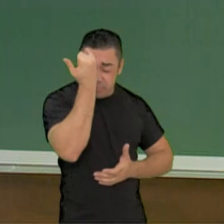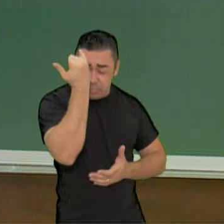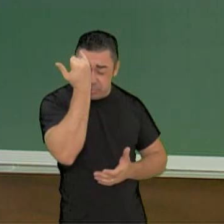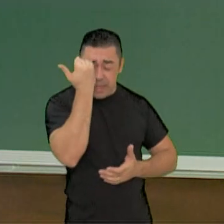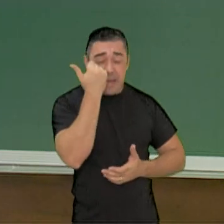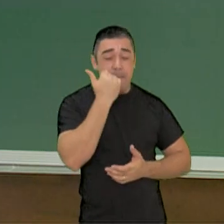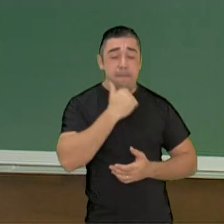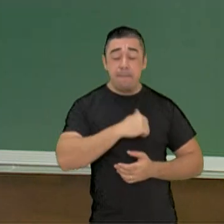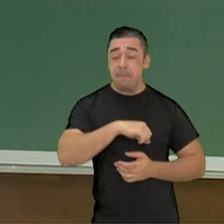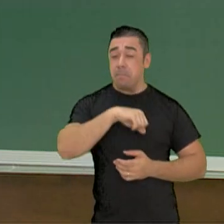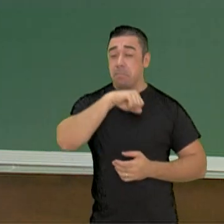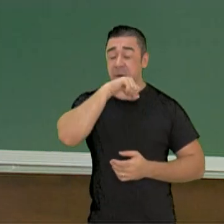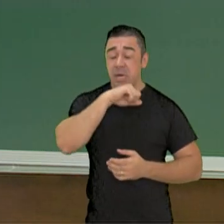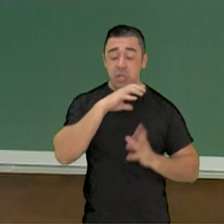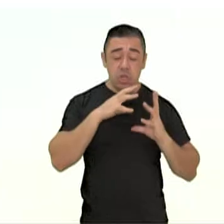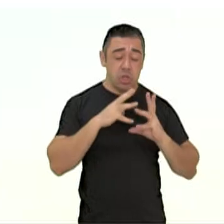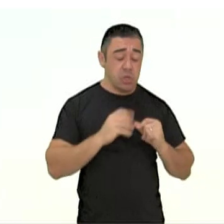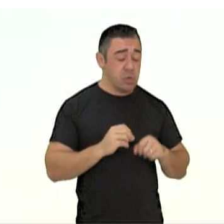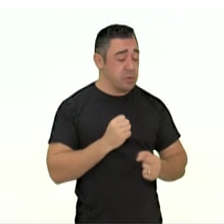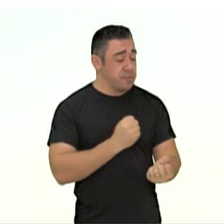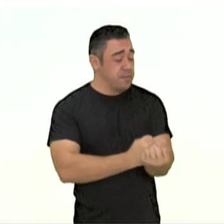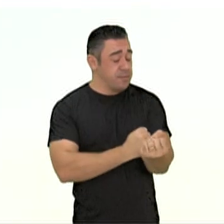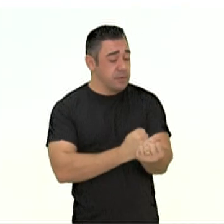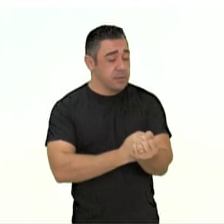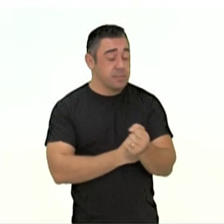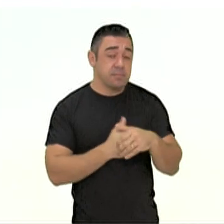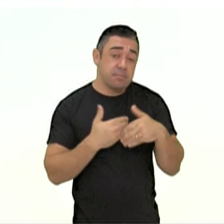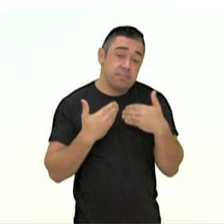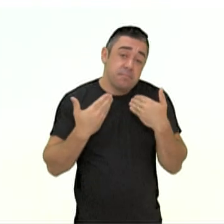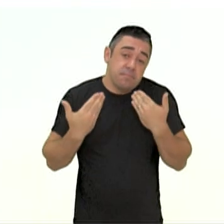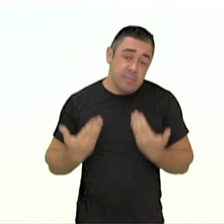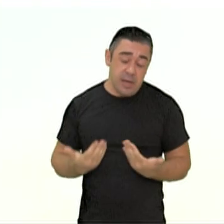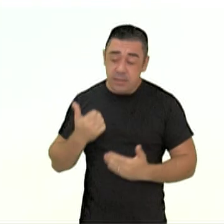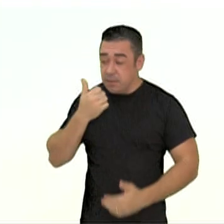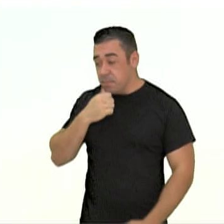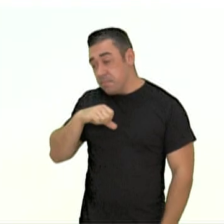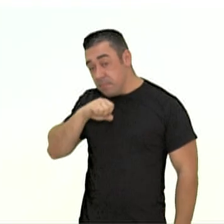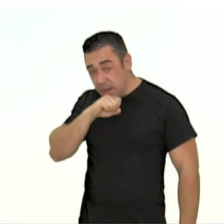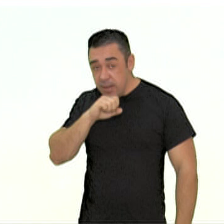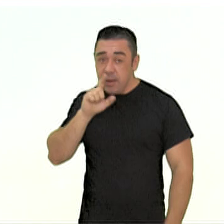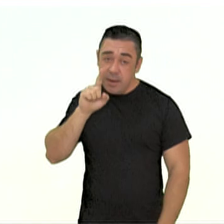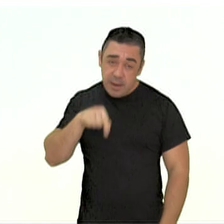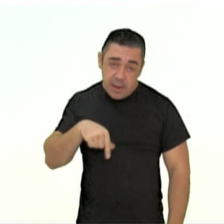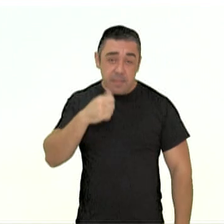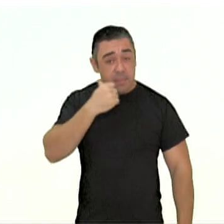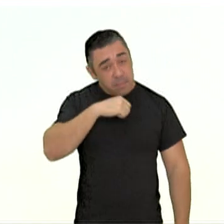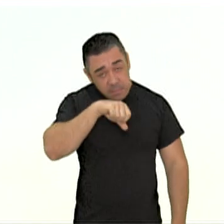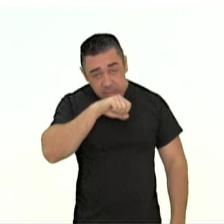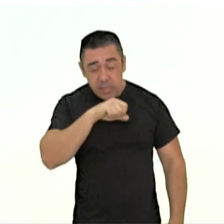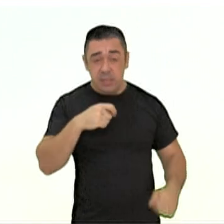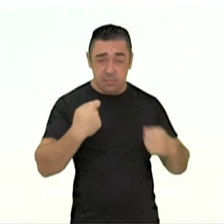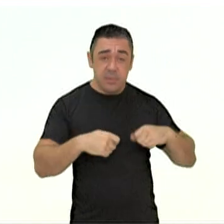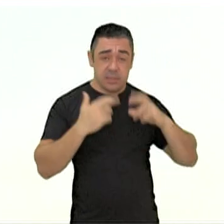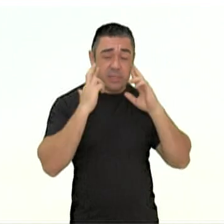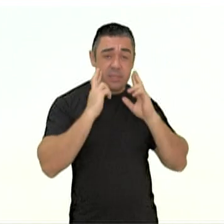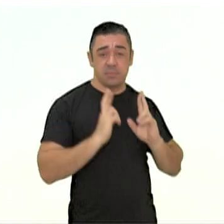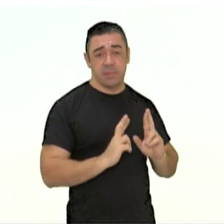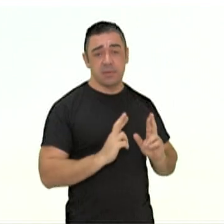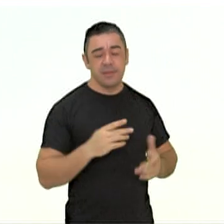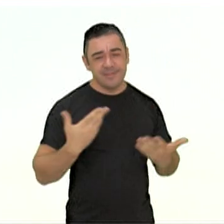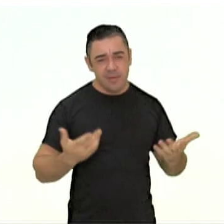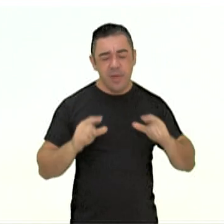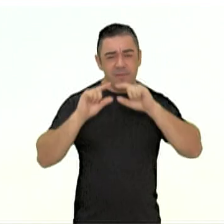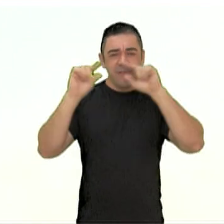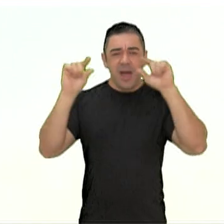mas uma mãe é uma mãe e é preciso respeitá-la e pronto. Então aqui nós temos a presença